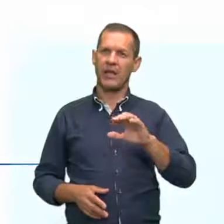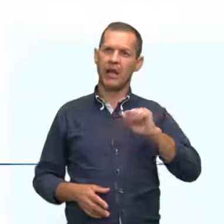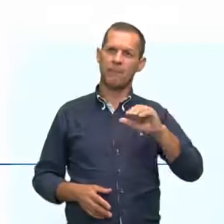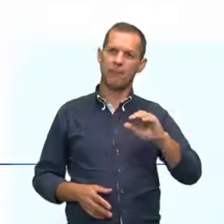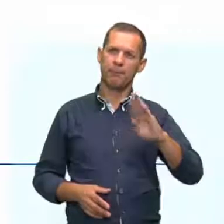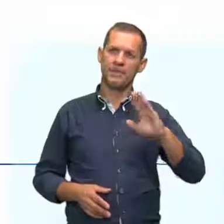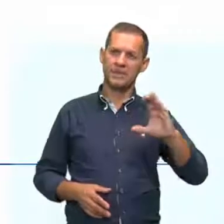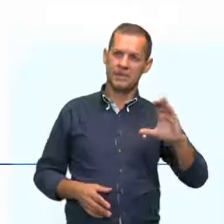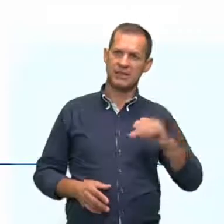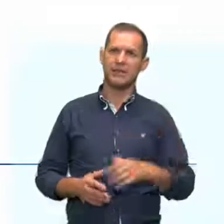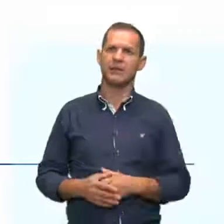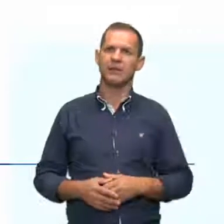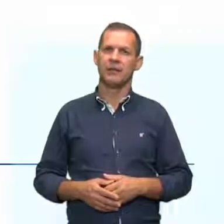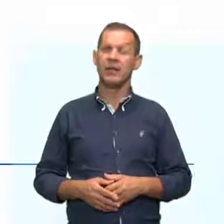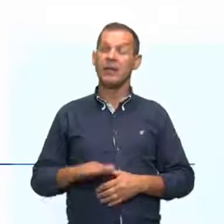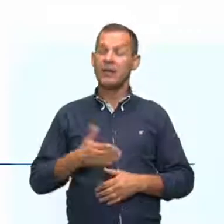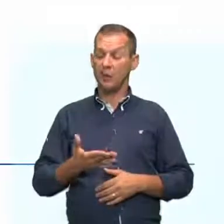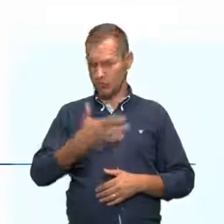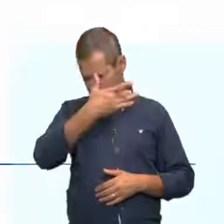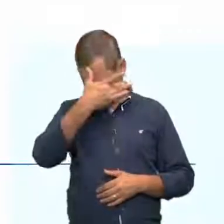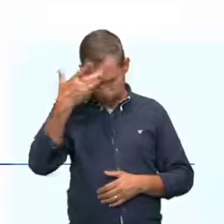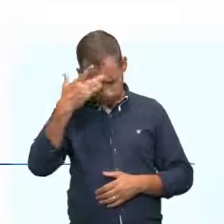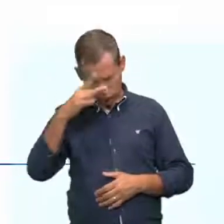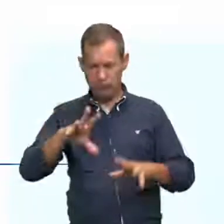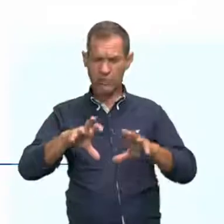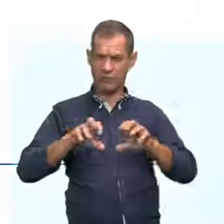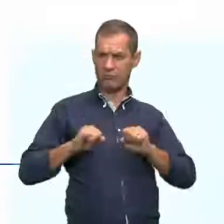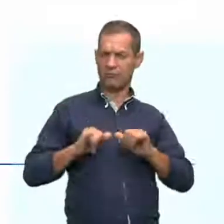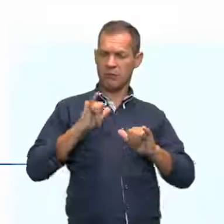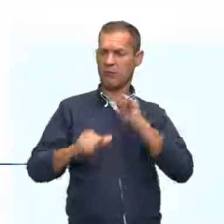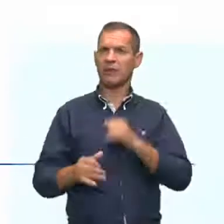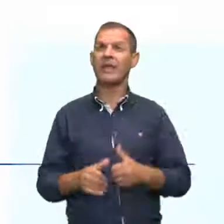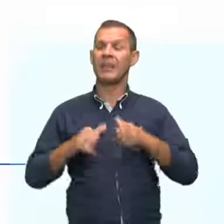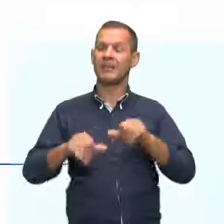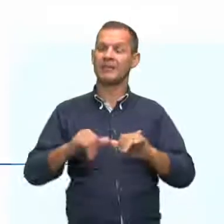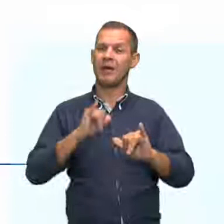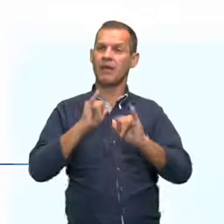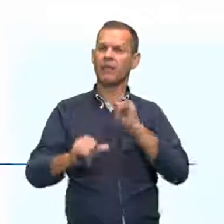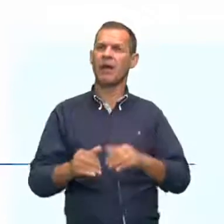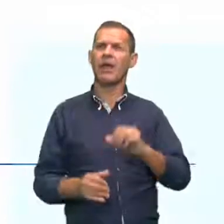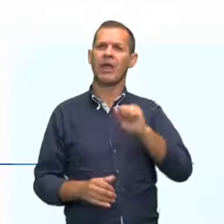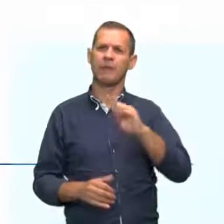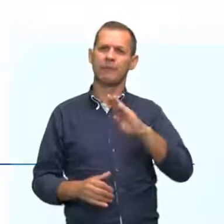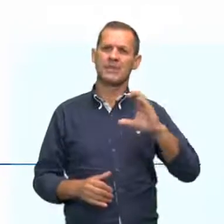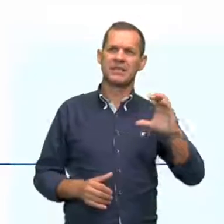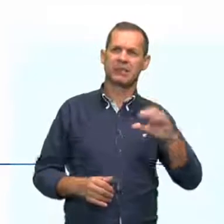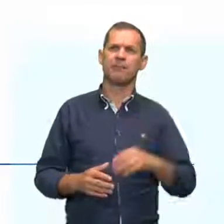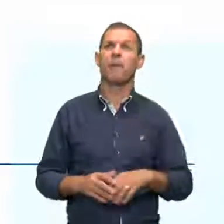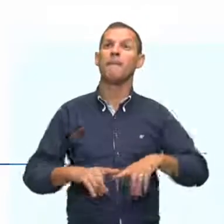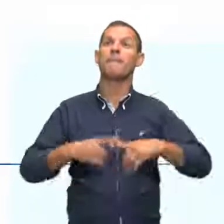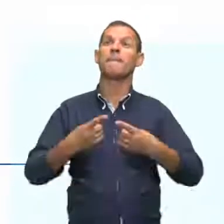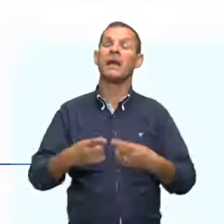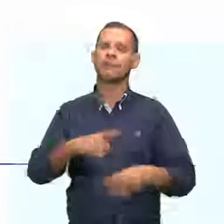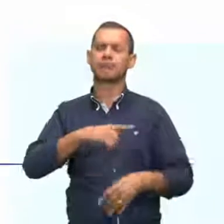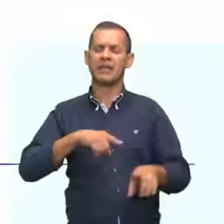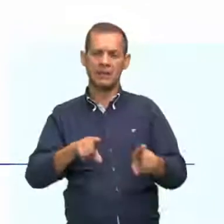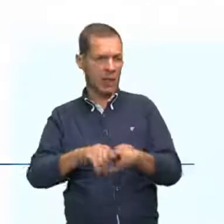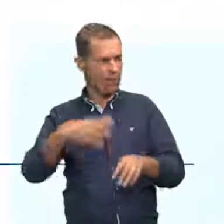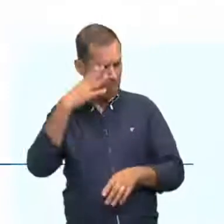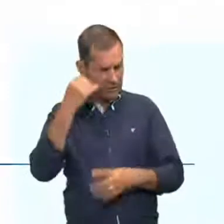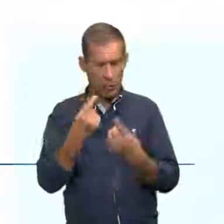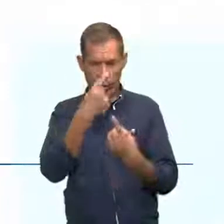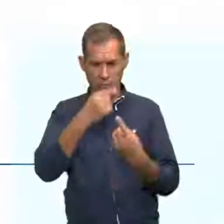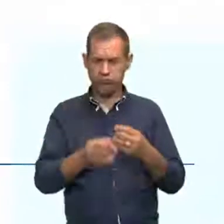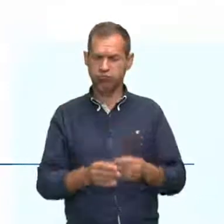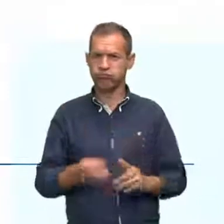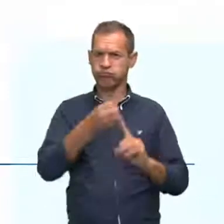A, B, C. Então, o receptor vai receber essa mensagem, vai receber ABC. E ele vai saber qual foi